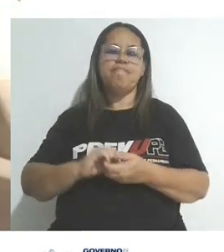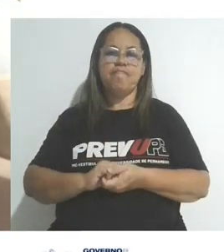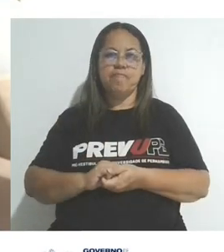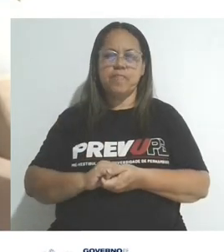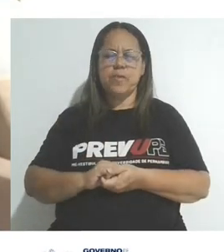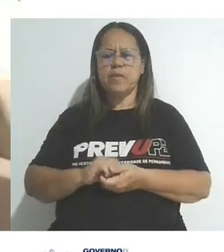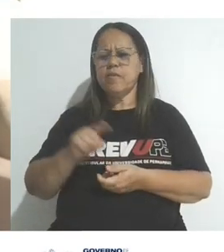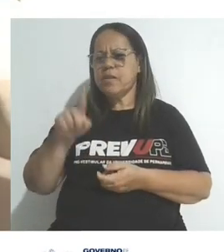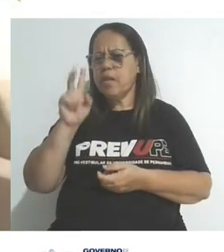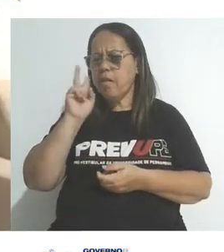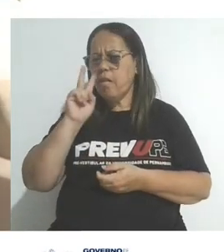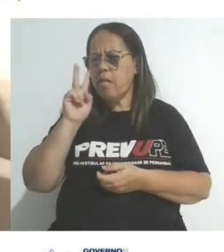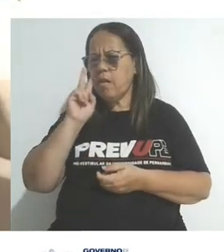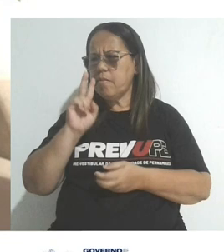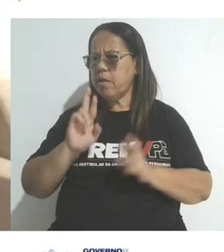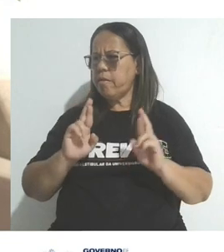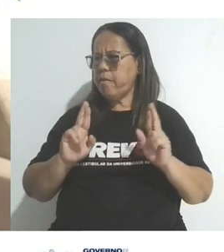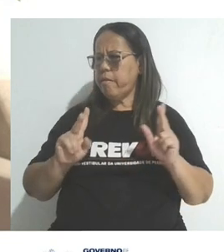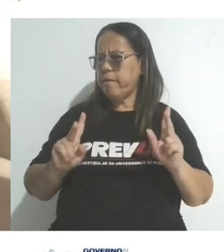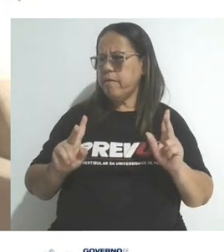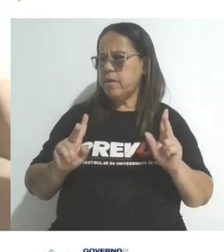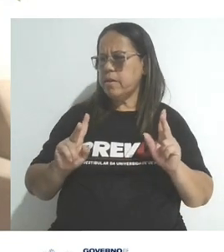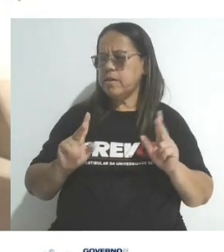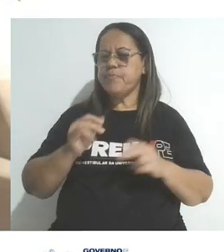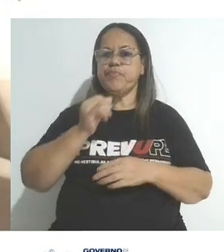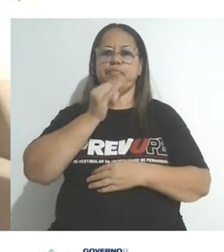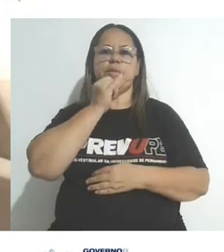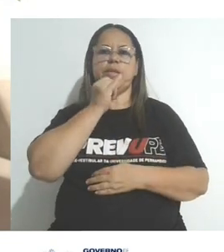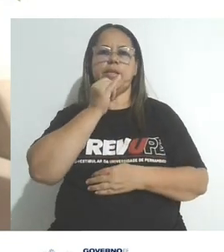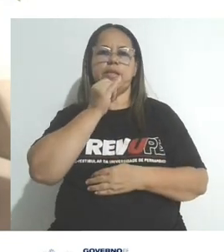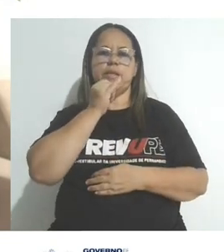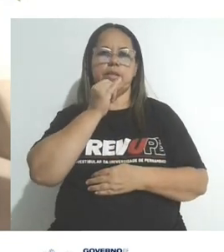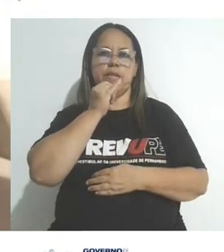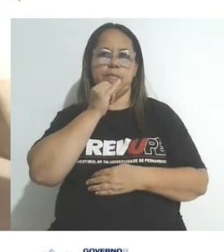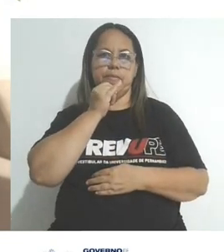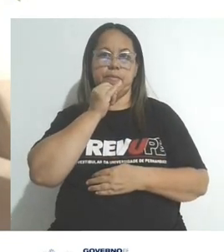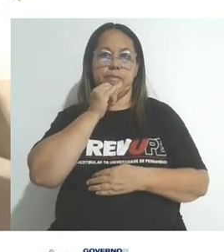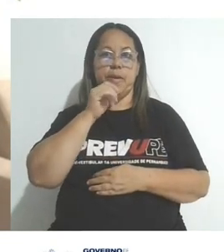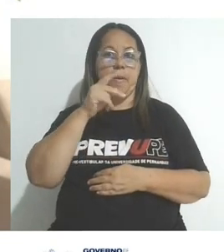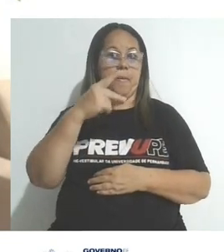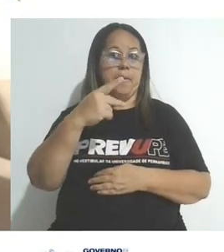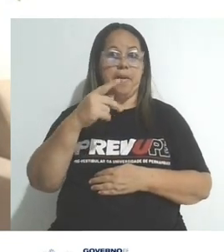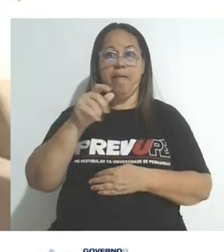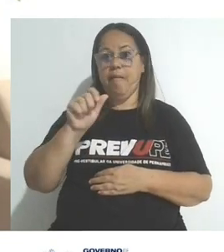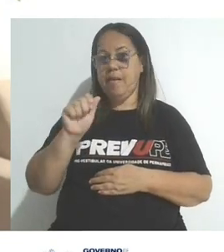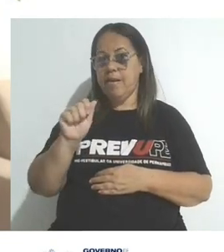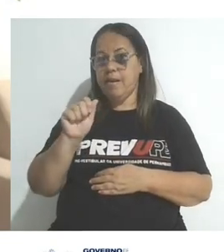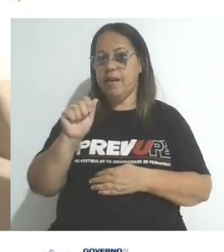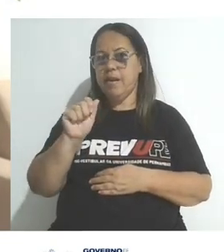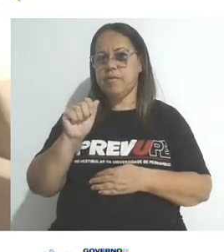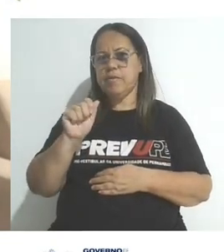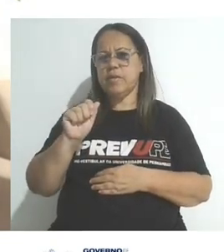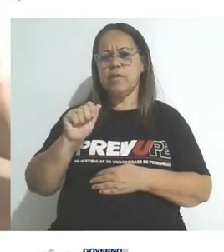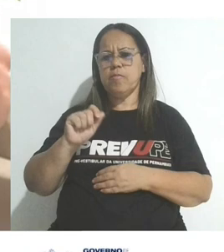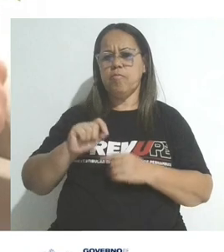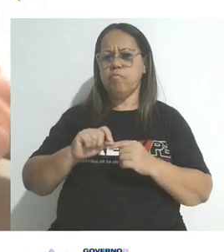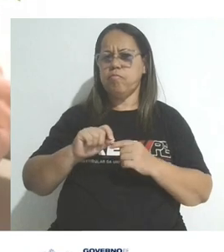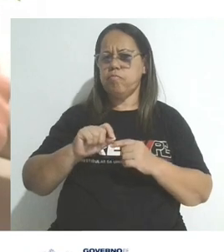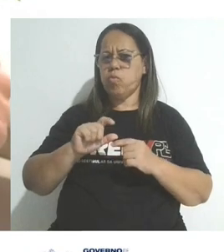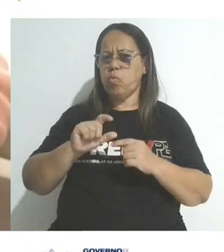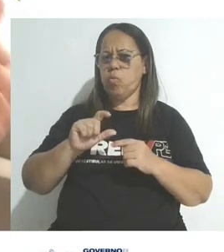geométrica. Você lembra dessa diferença? Por exemplo, a progressão aritmética, ela tem um